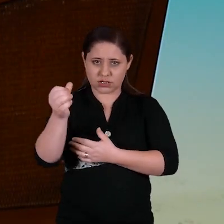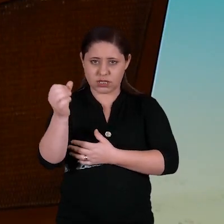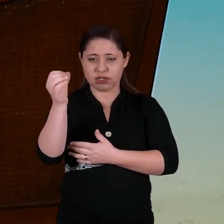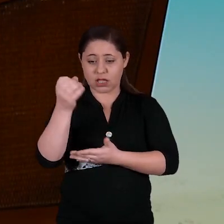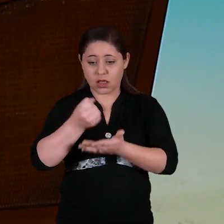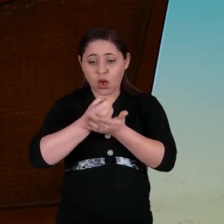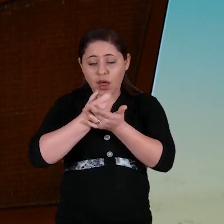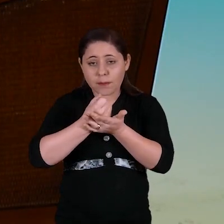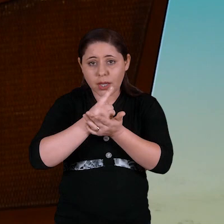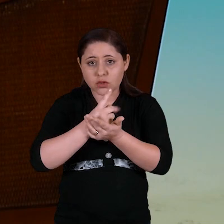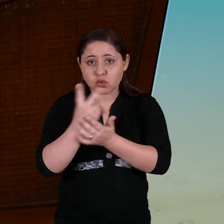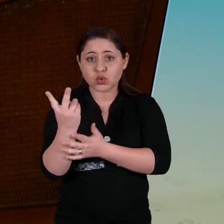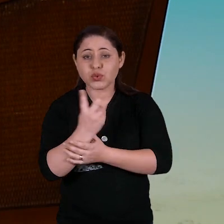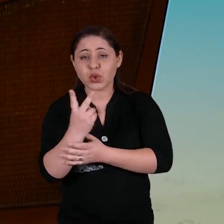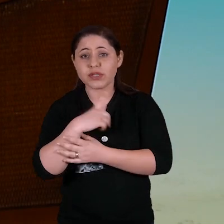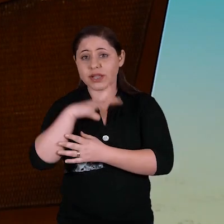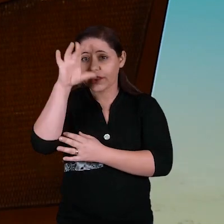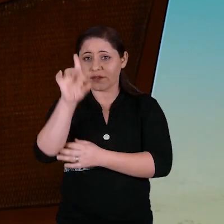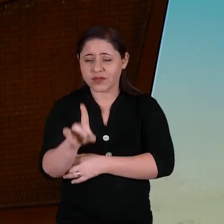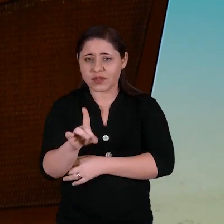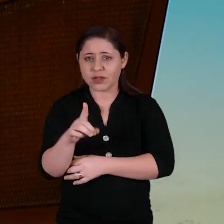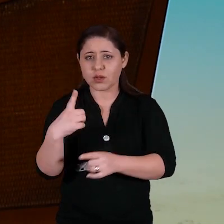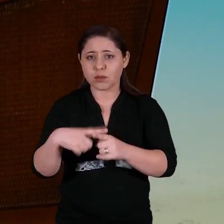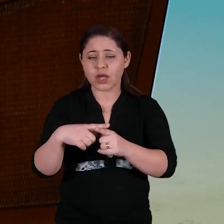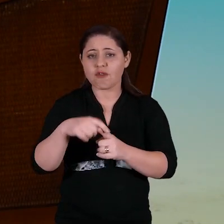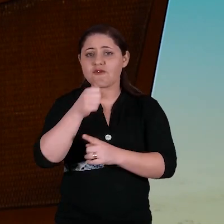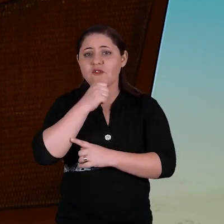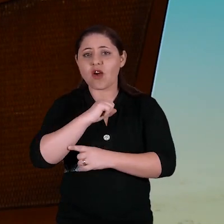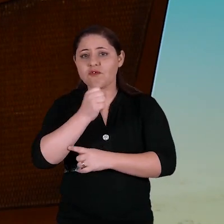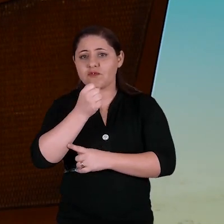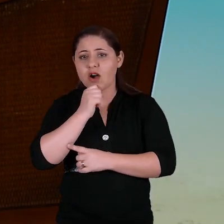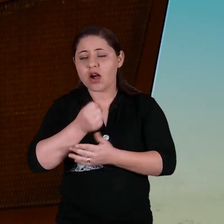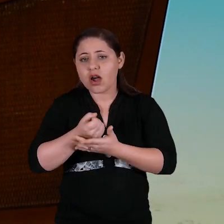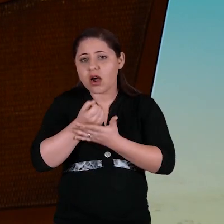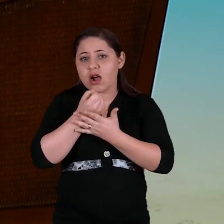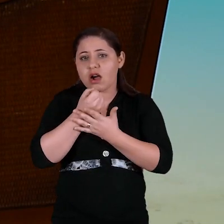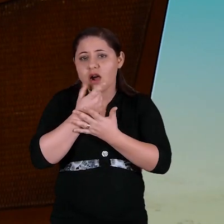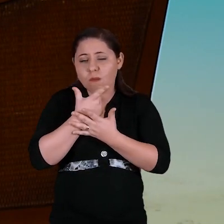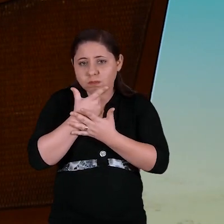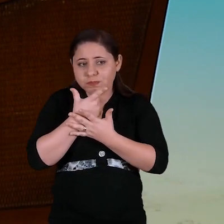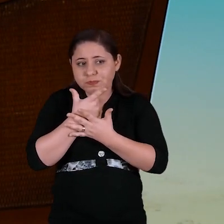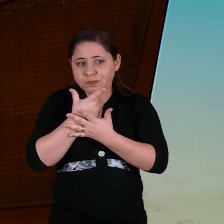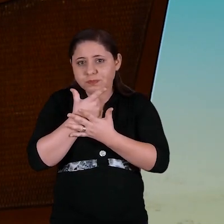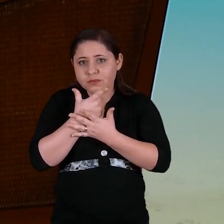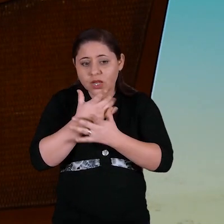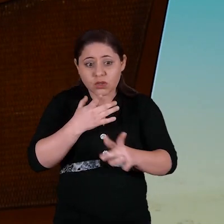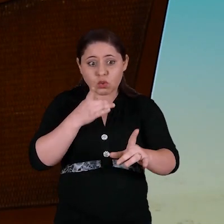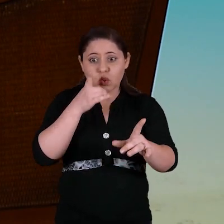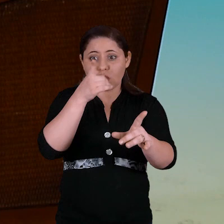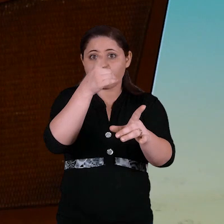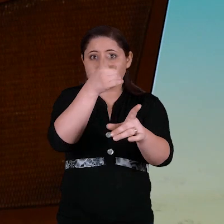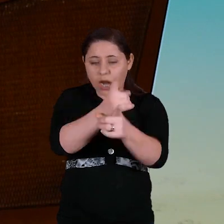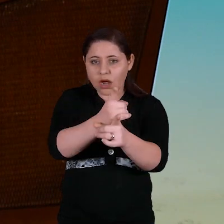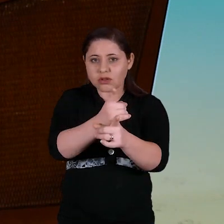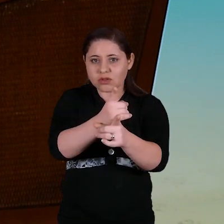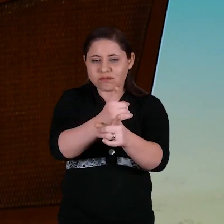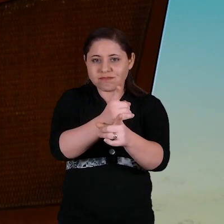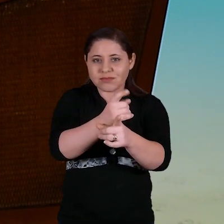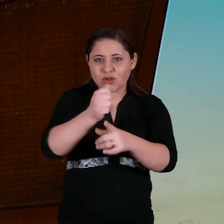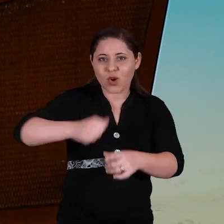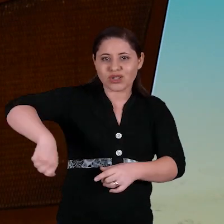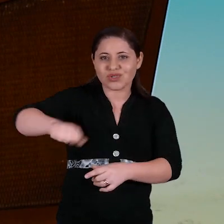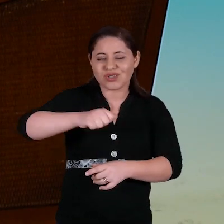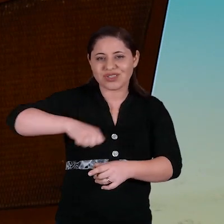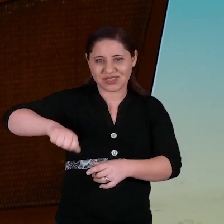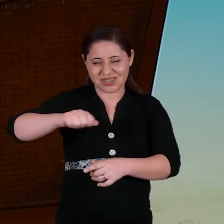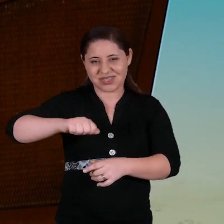E aí, ambos nasceram com deficiência porque as minhas avós maternas tomaram, eles conheceram numa associação de vítimas desse remédio. E aí eu nasci